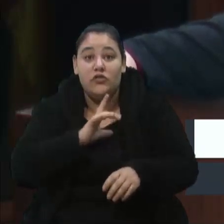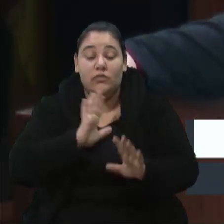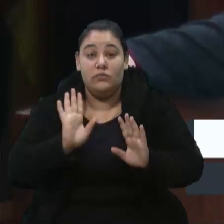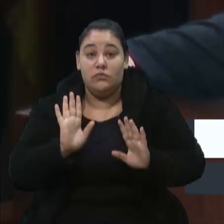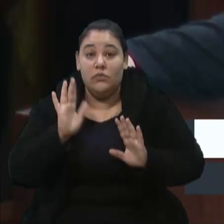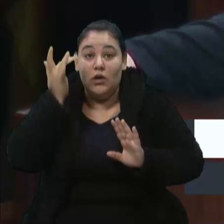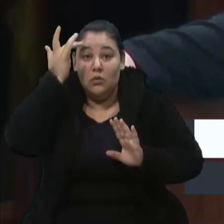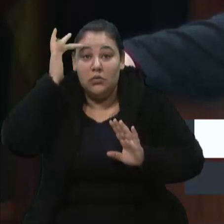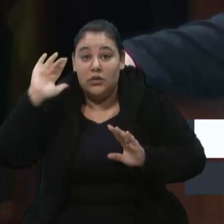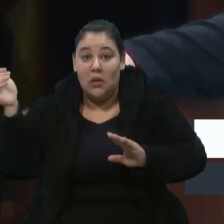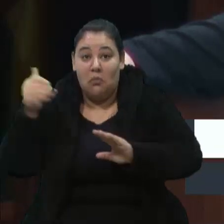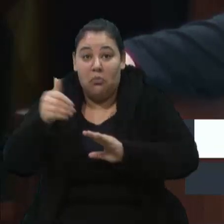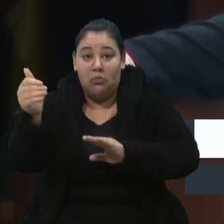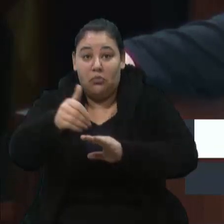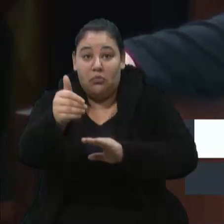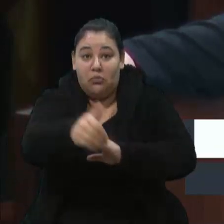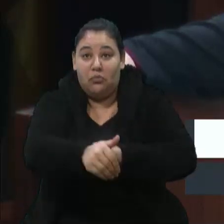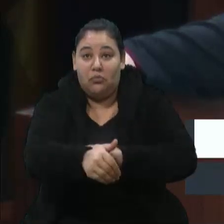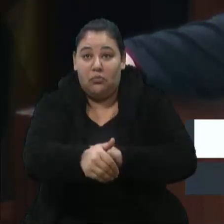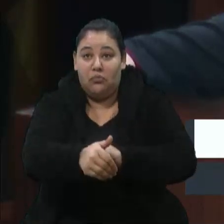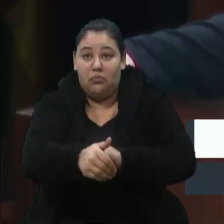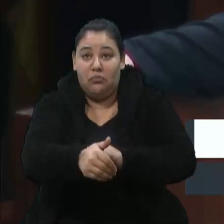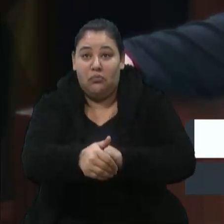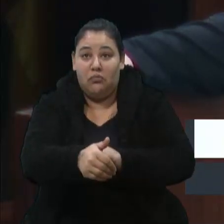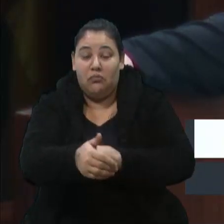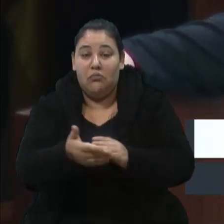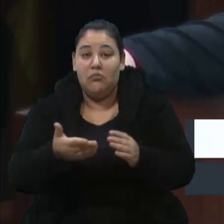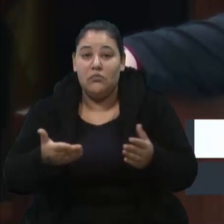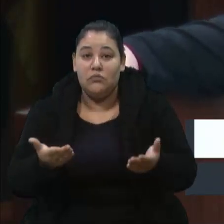vieram umas foices, uns martelos.